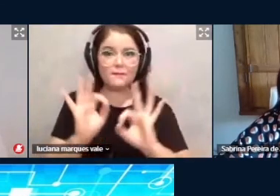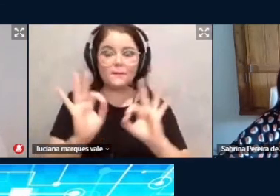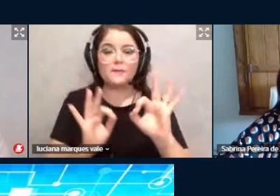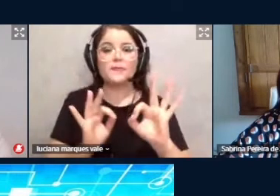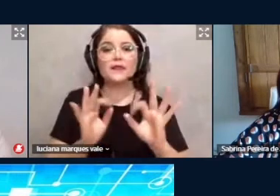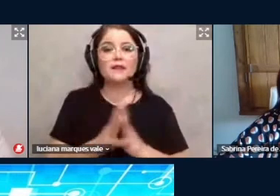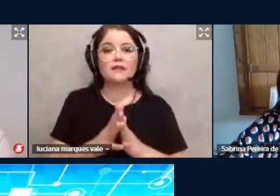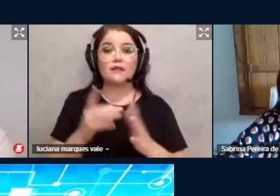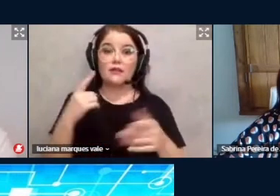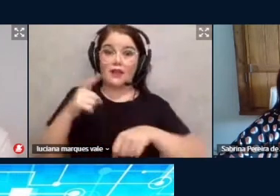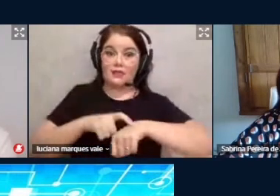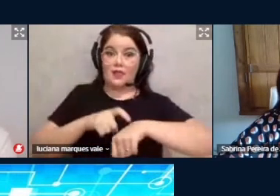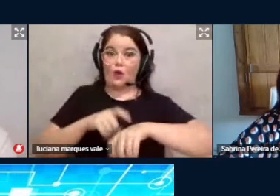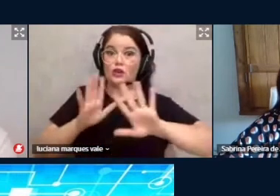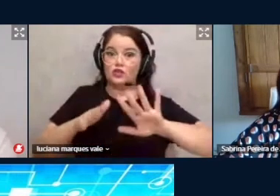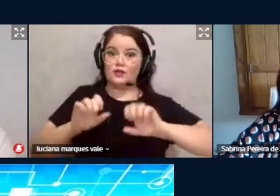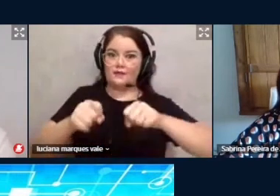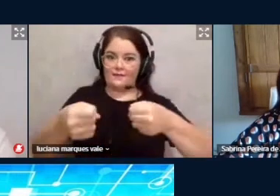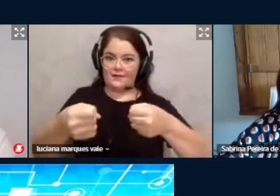tá na hora.